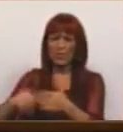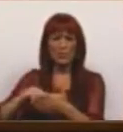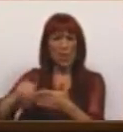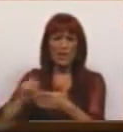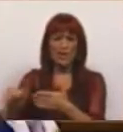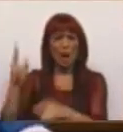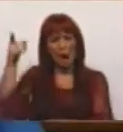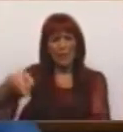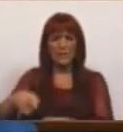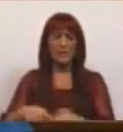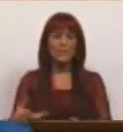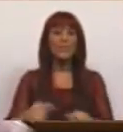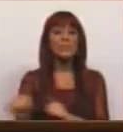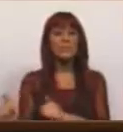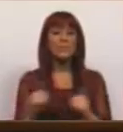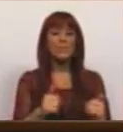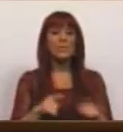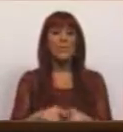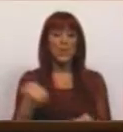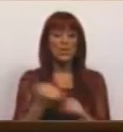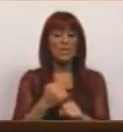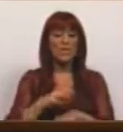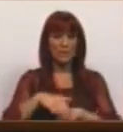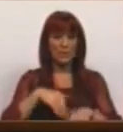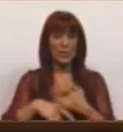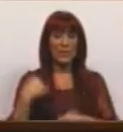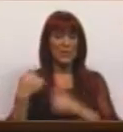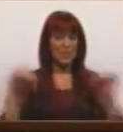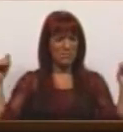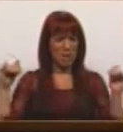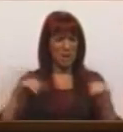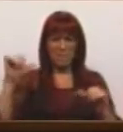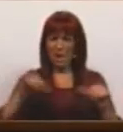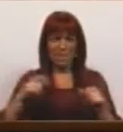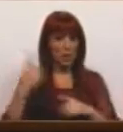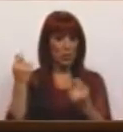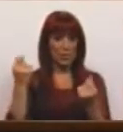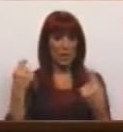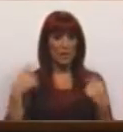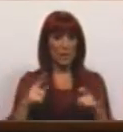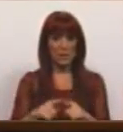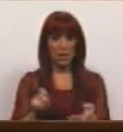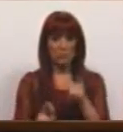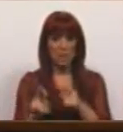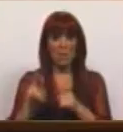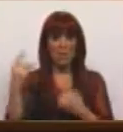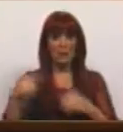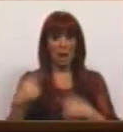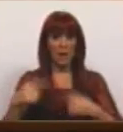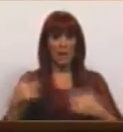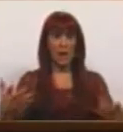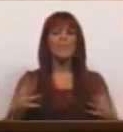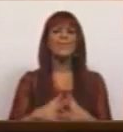respectivos contratos. Por outro lado, o serviço prestado tem vindo a degradar-se e os preços têm registado aumentos